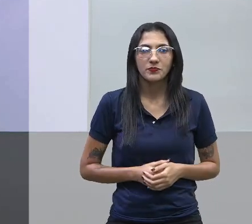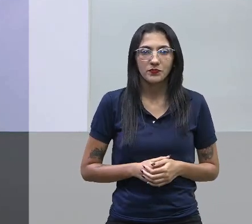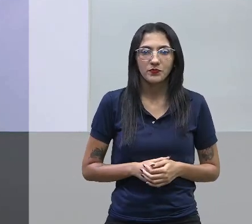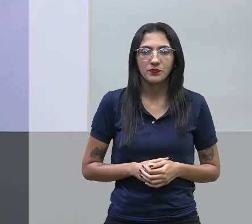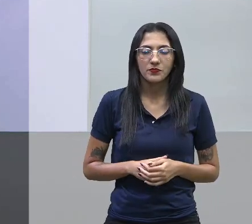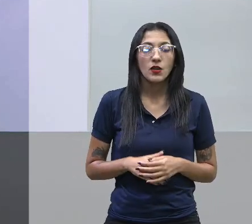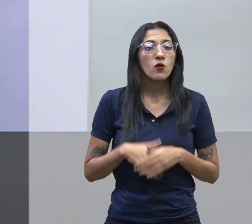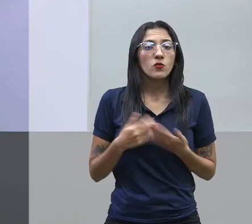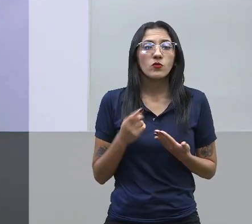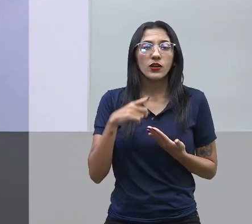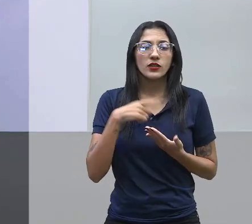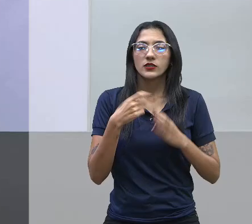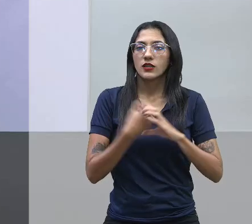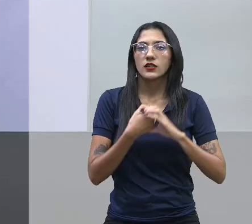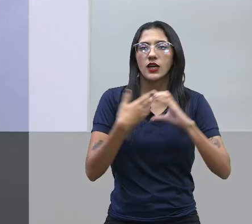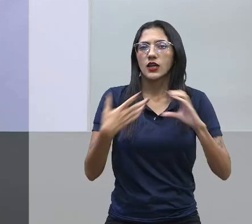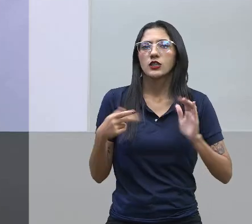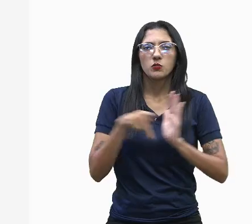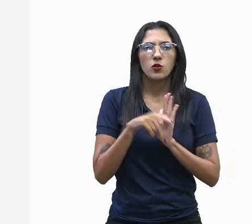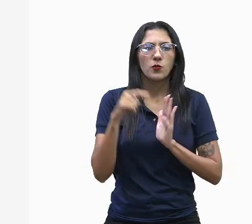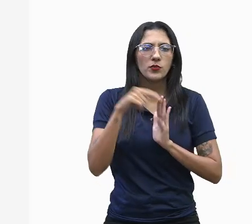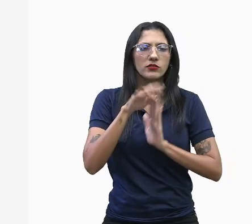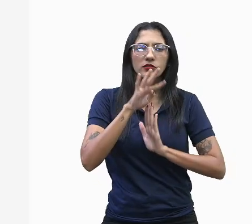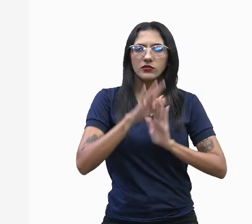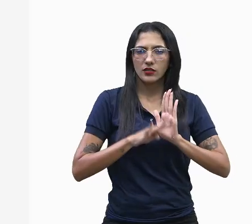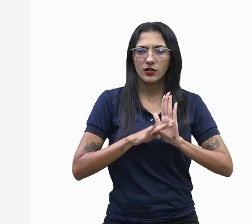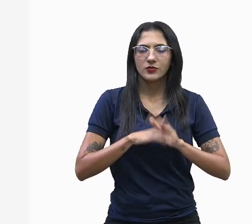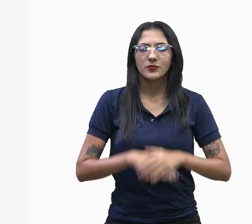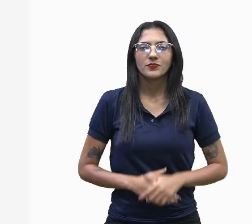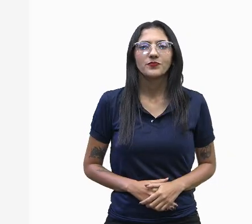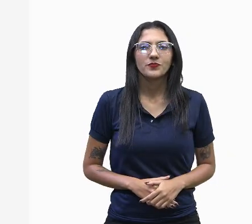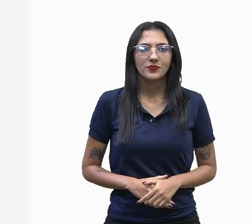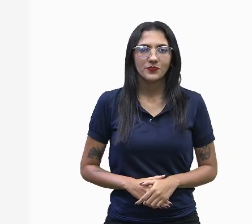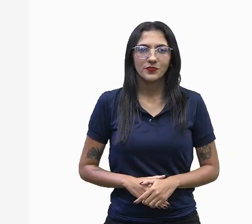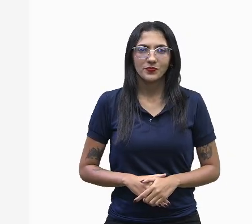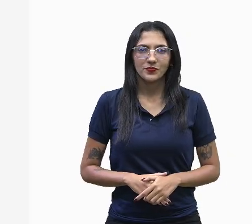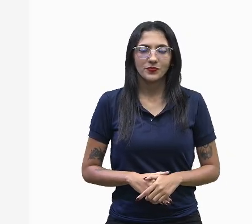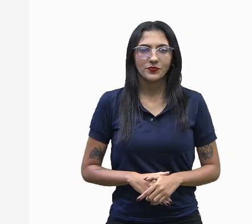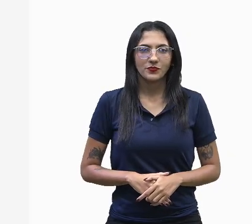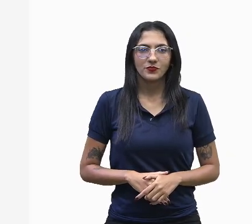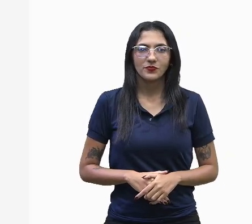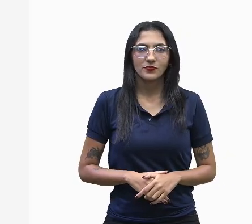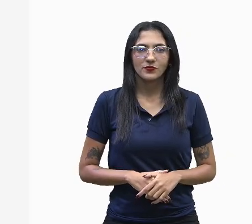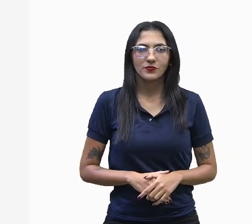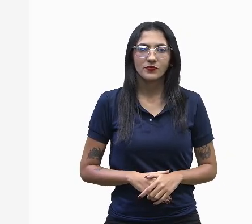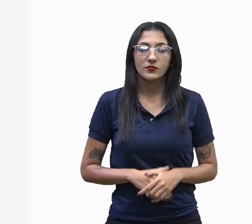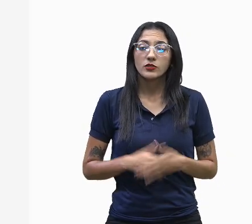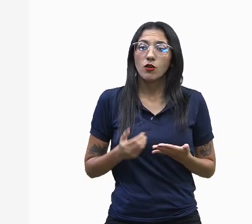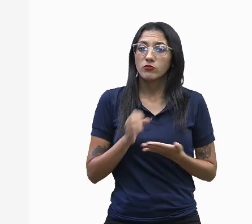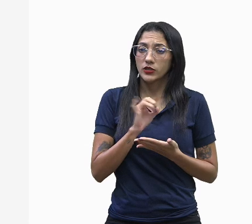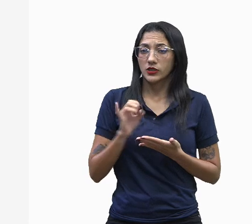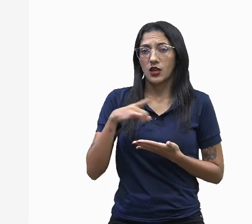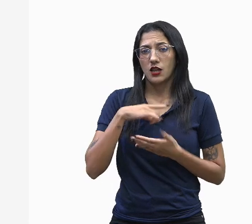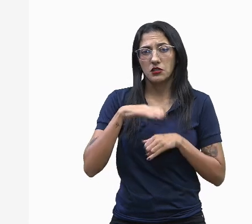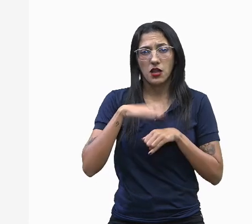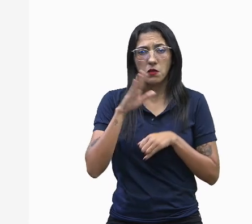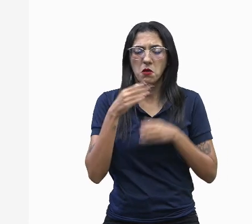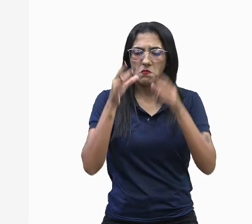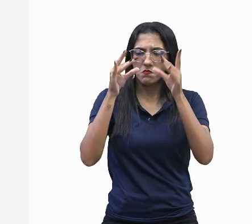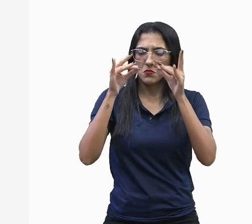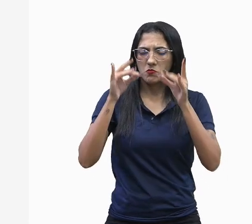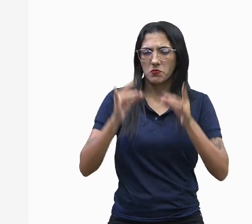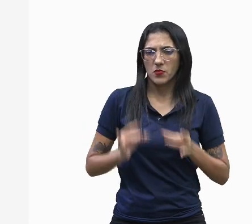as características do texto jornalístico? Temos aí, quanto mais clara e descritiva